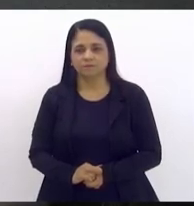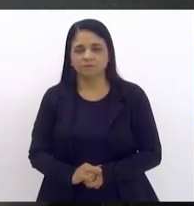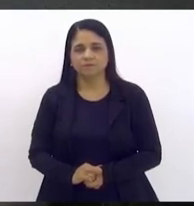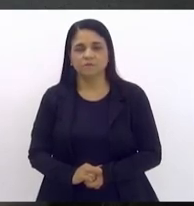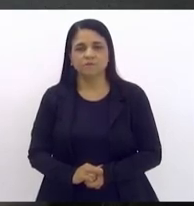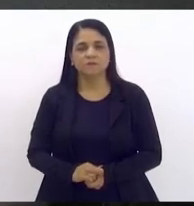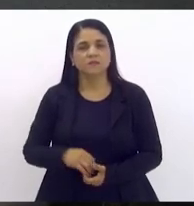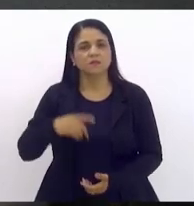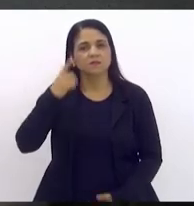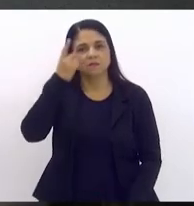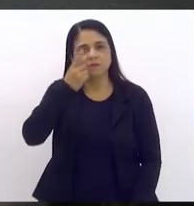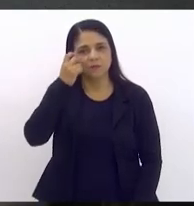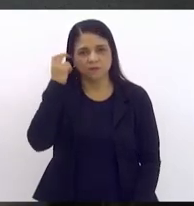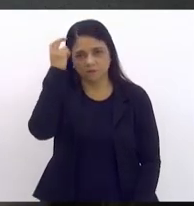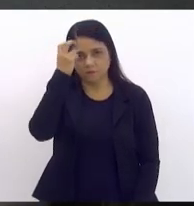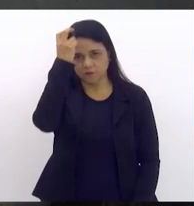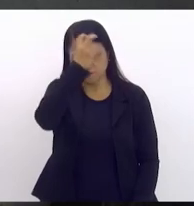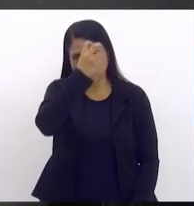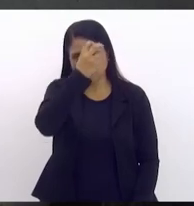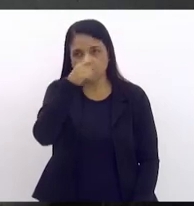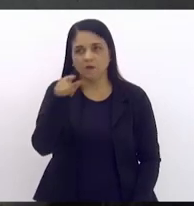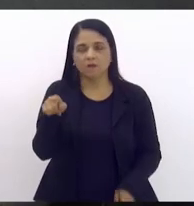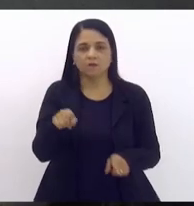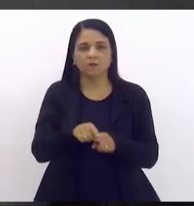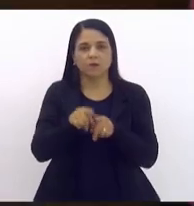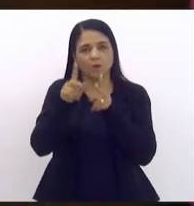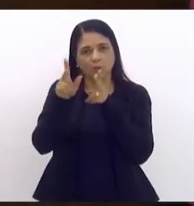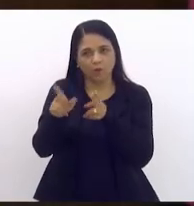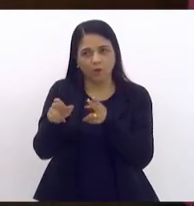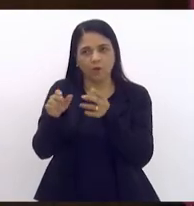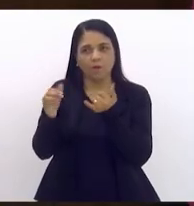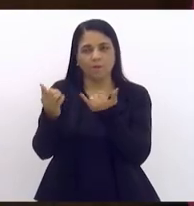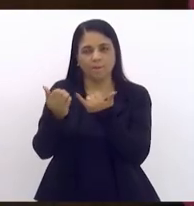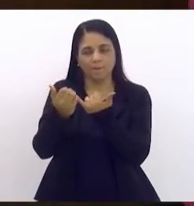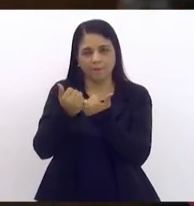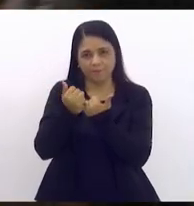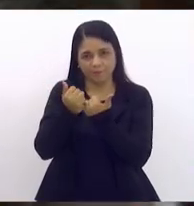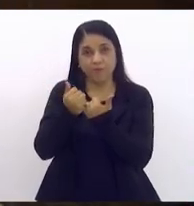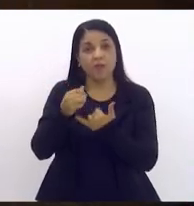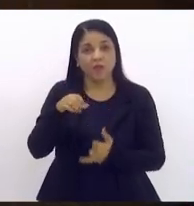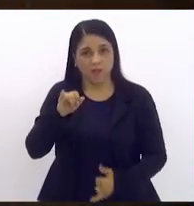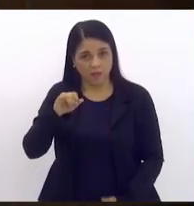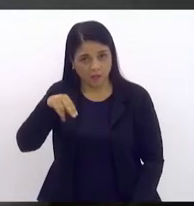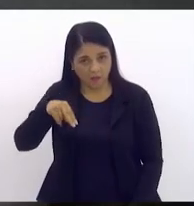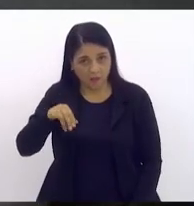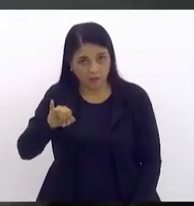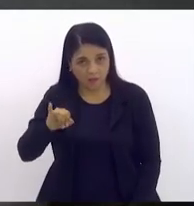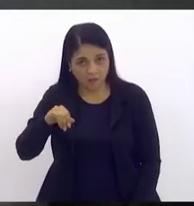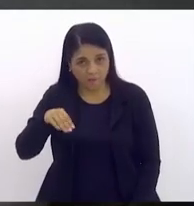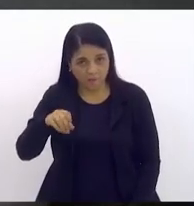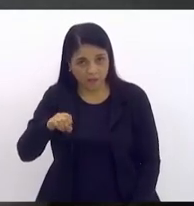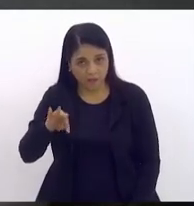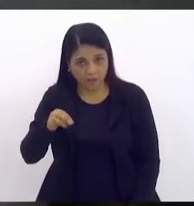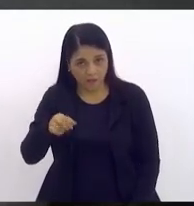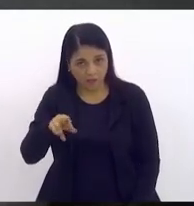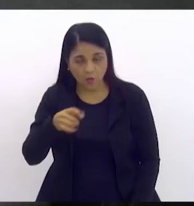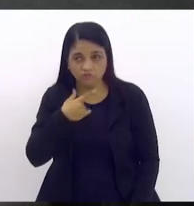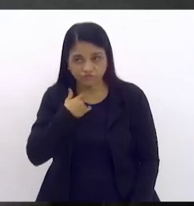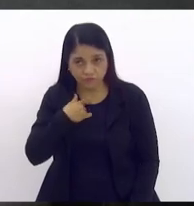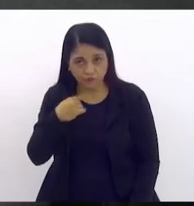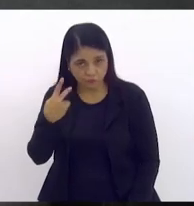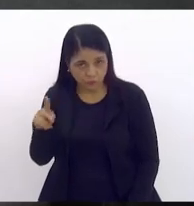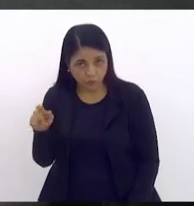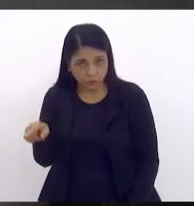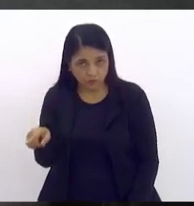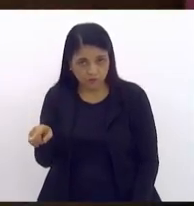Deputada Verônica Lima, a mesma arguição é imaterial que Vossa Excelência deseja? Imaterial. Então,